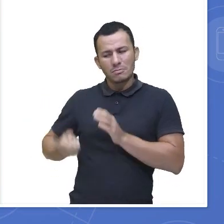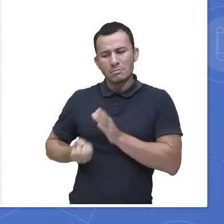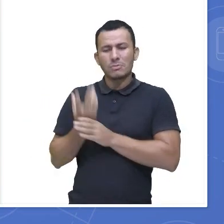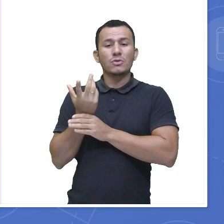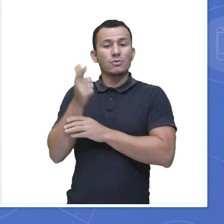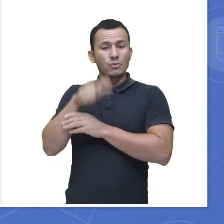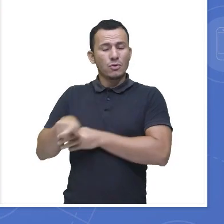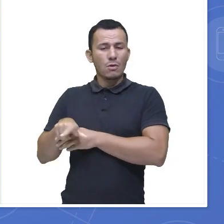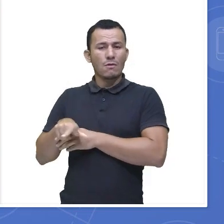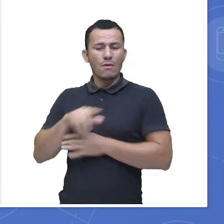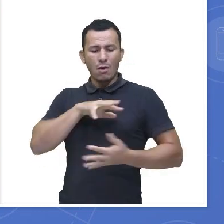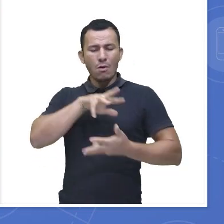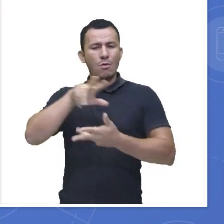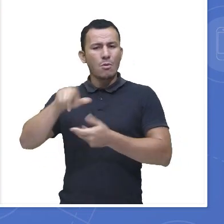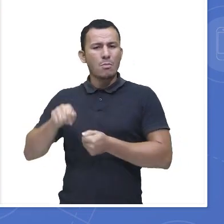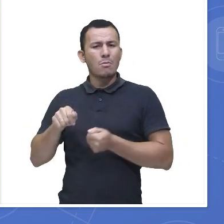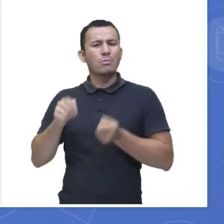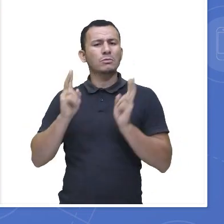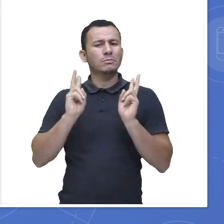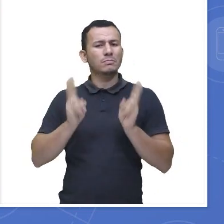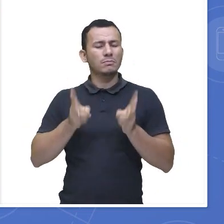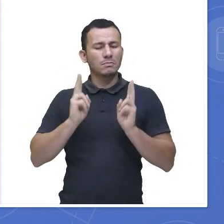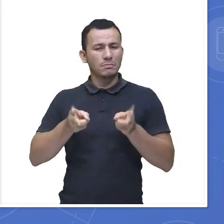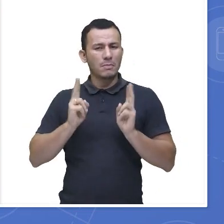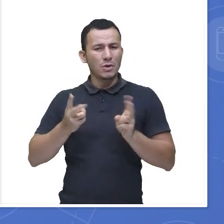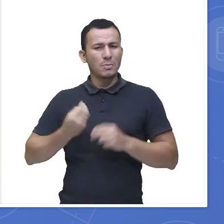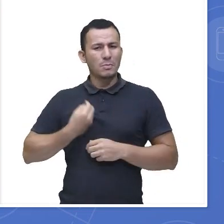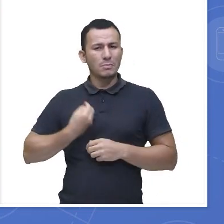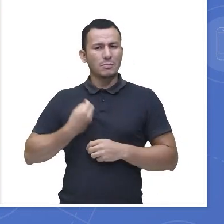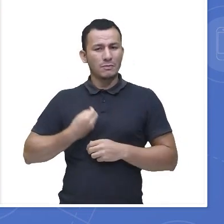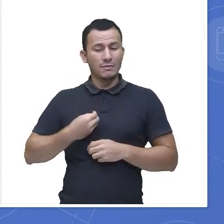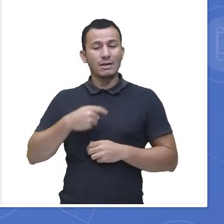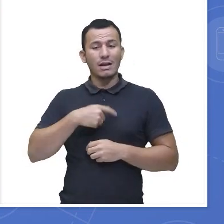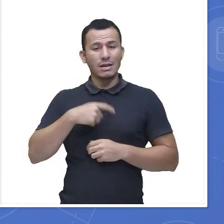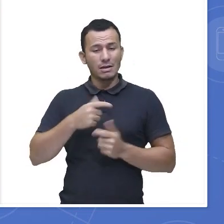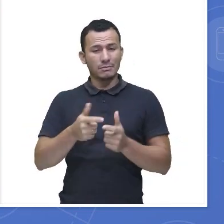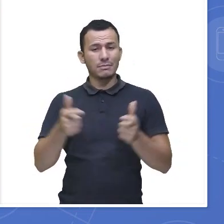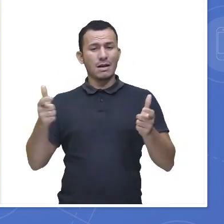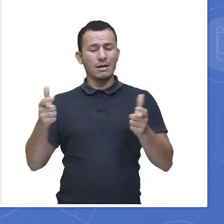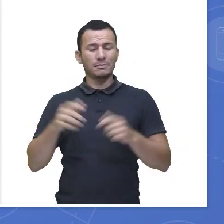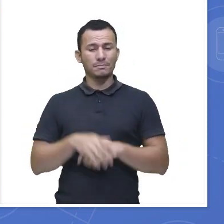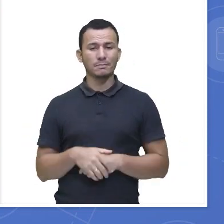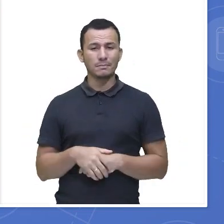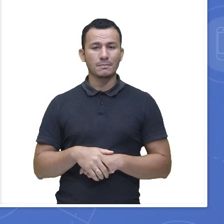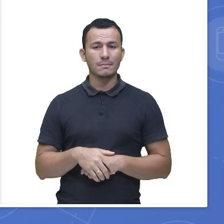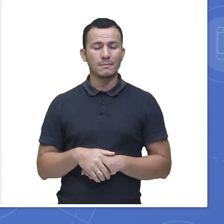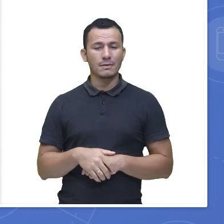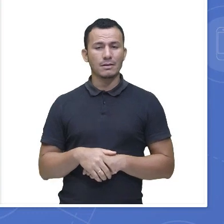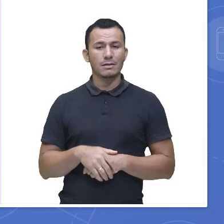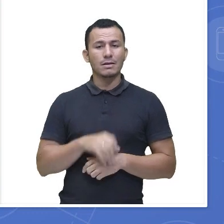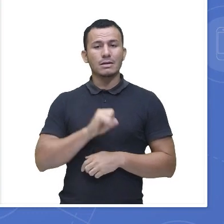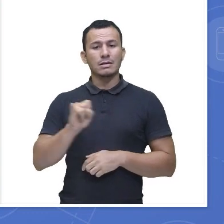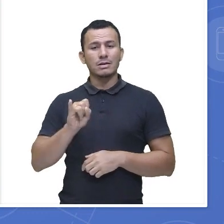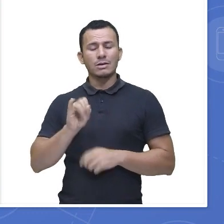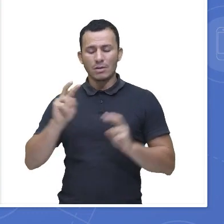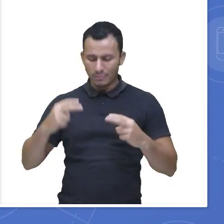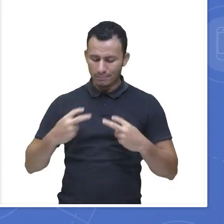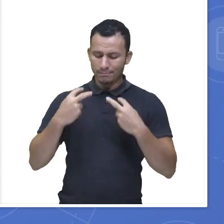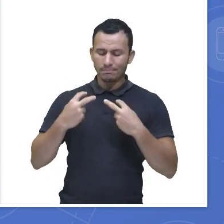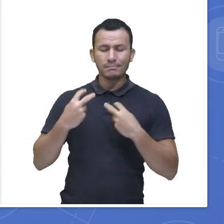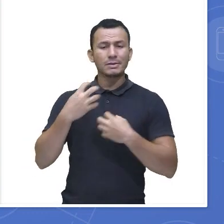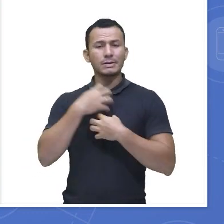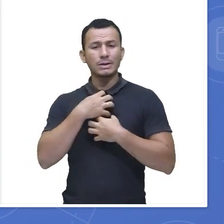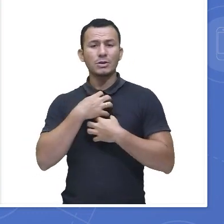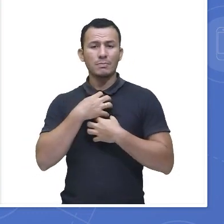Inabitável, o mundo é cada vez mais habitado. E se os olhos reaprendessem a chorar, seria